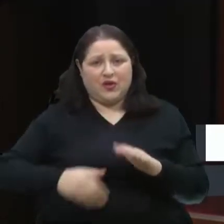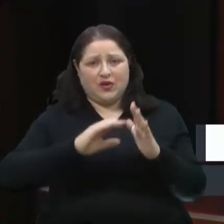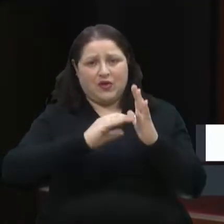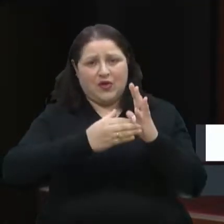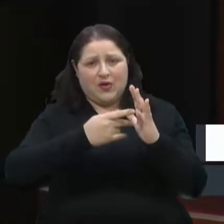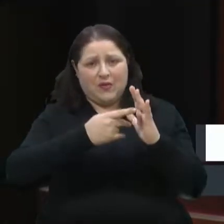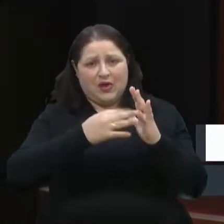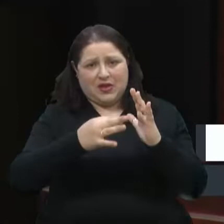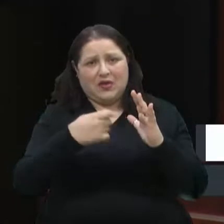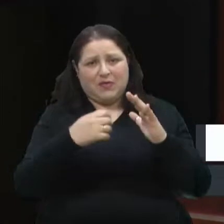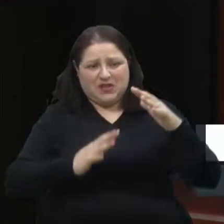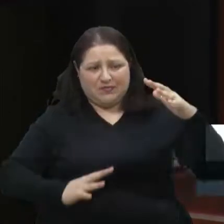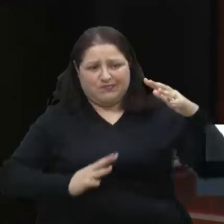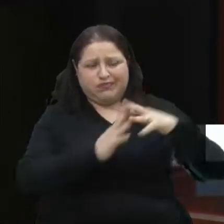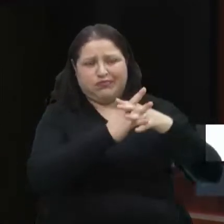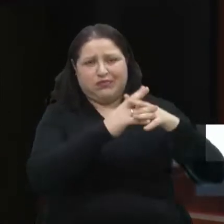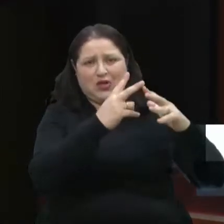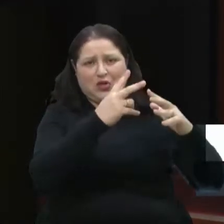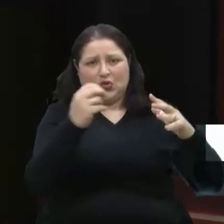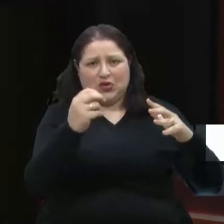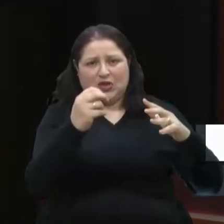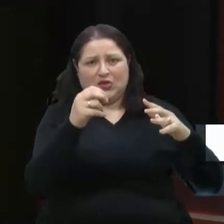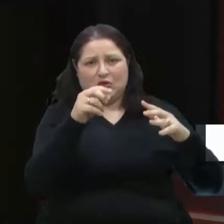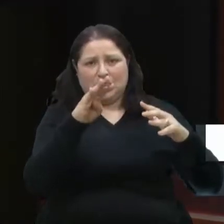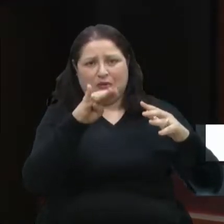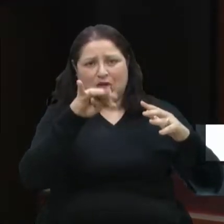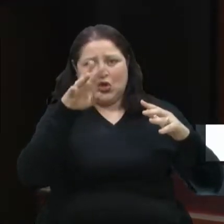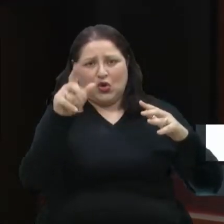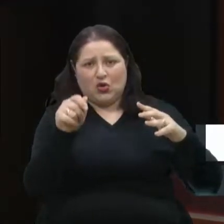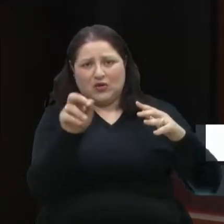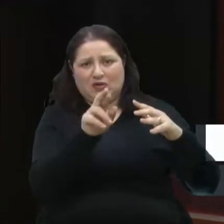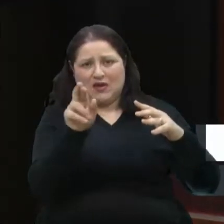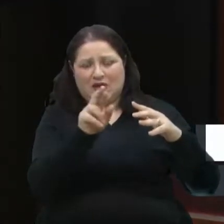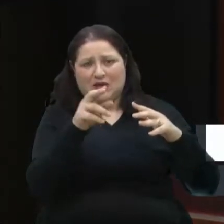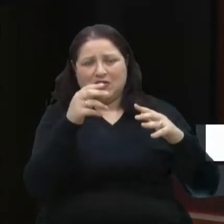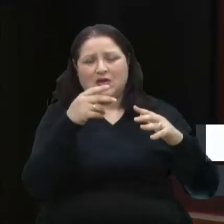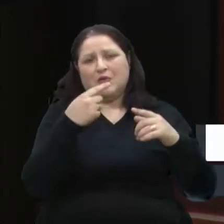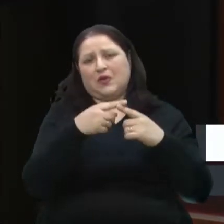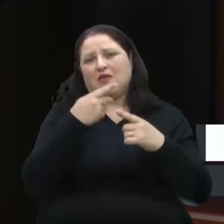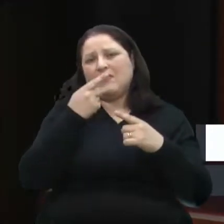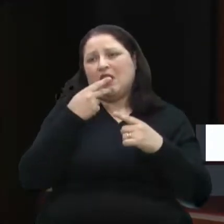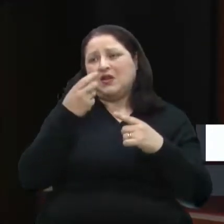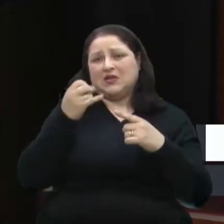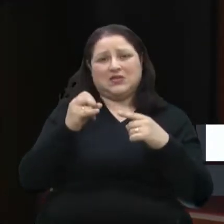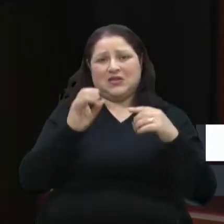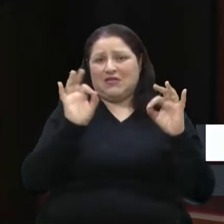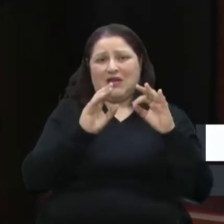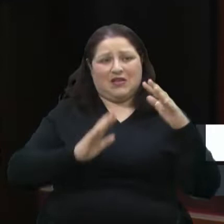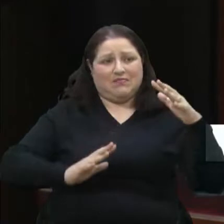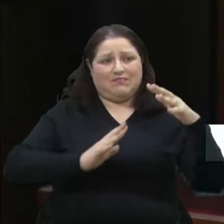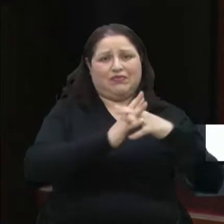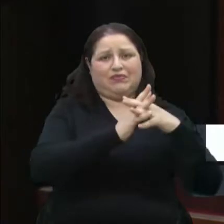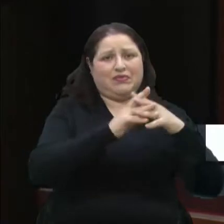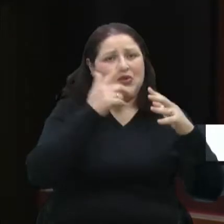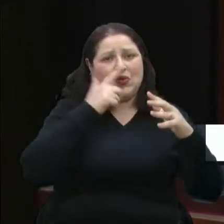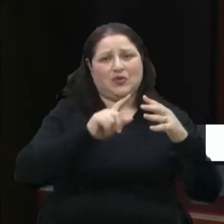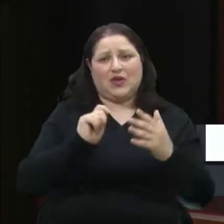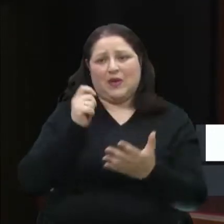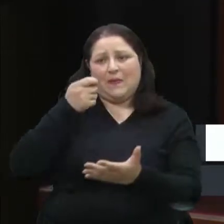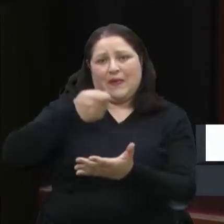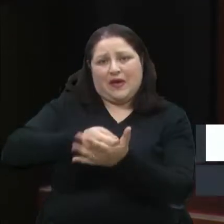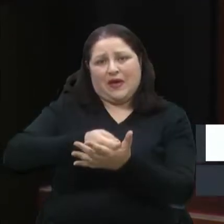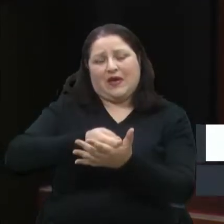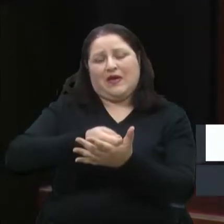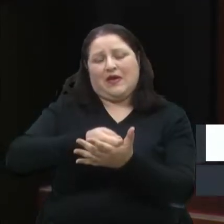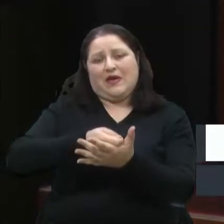senão eles dizem que não vão ter condições de pagar o auxílio. Eu não estou entendendo se esse auxílio vai ser pago